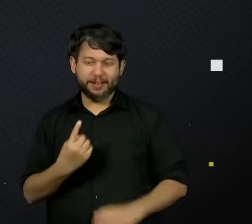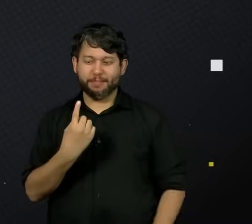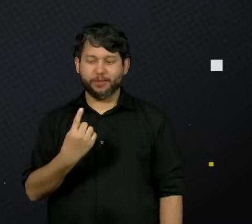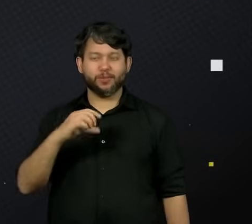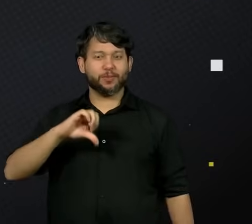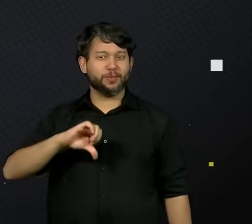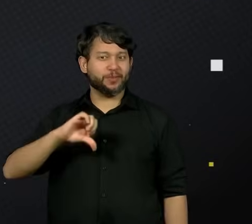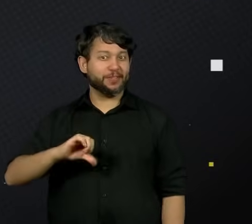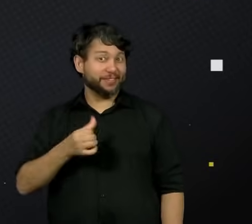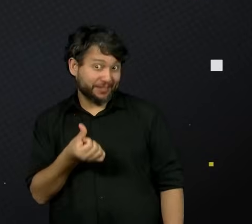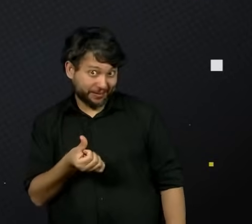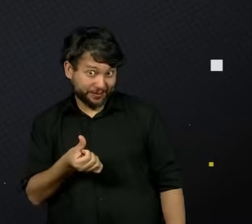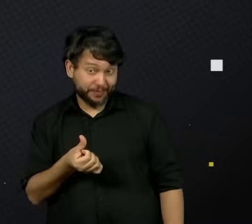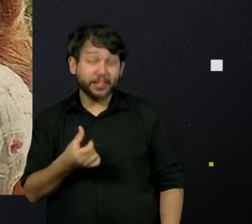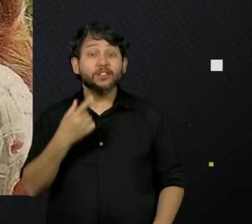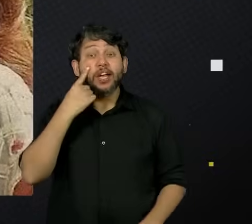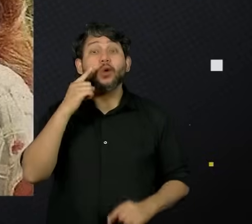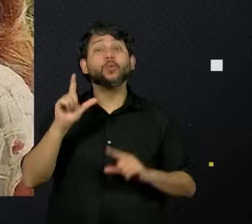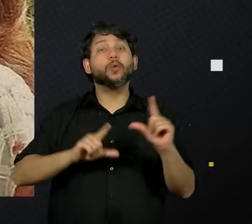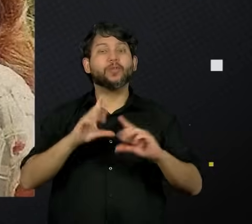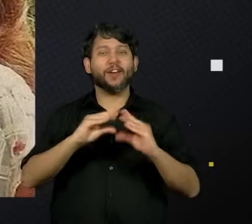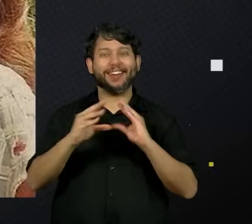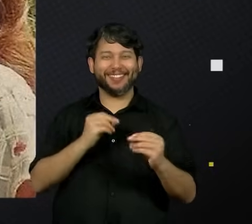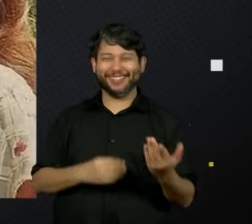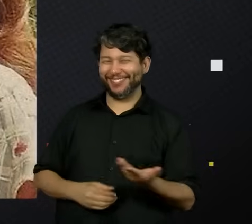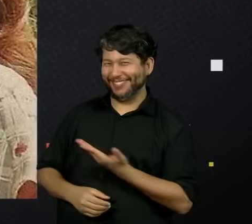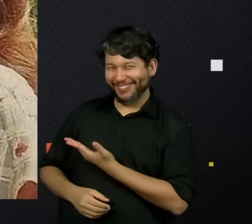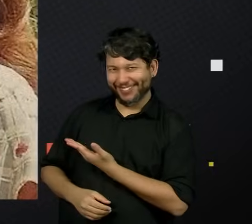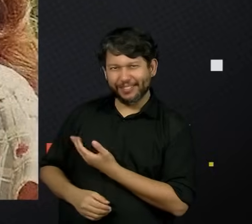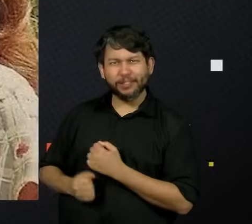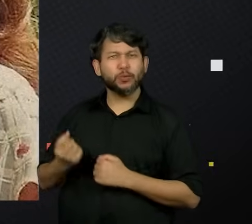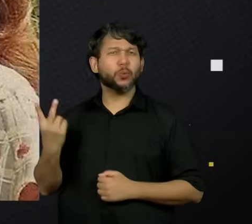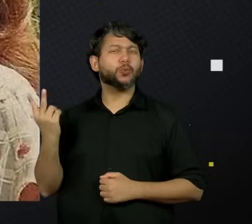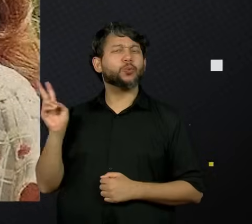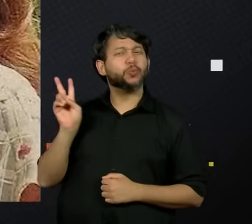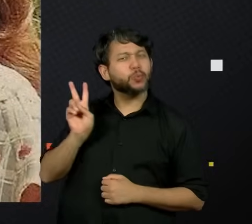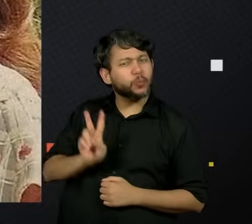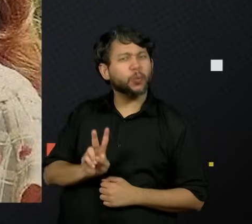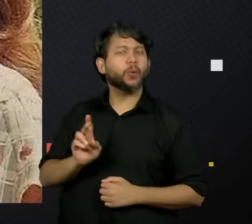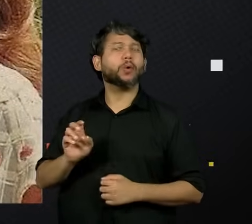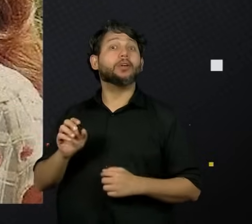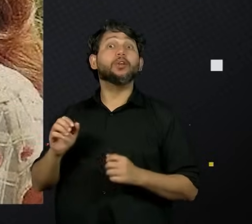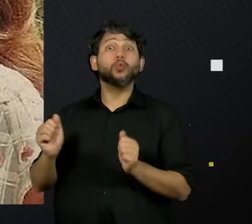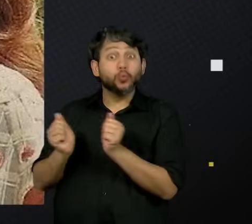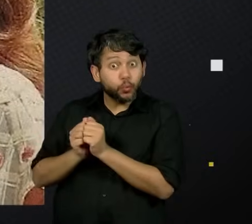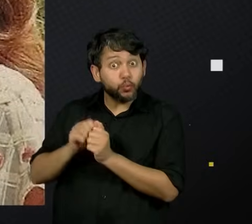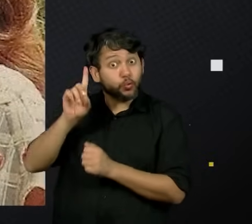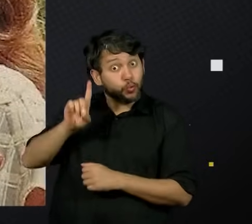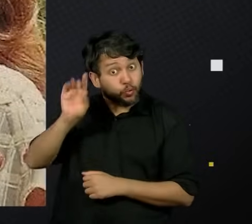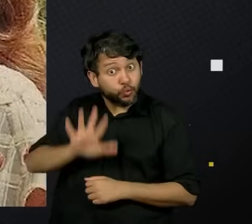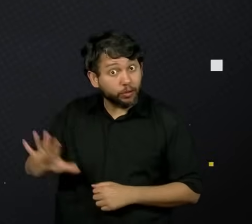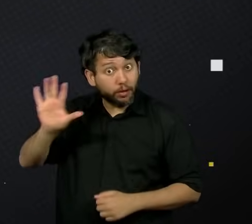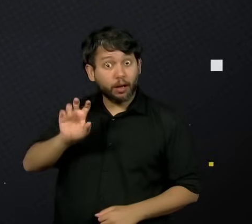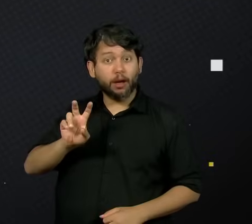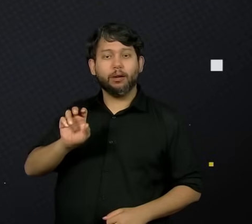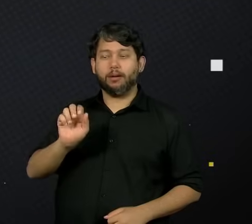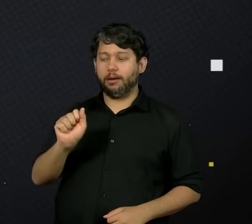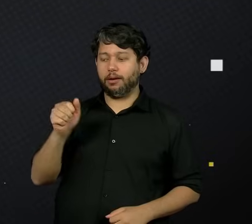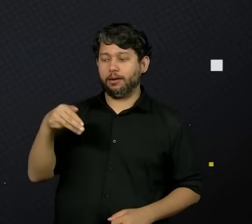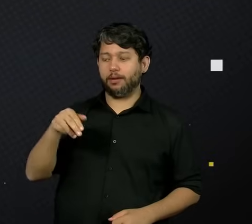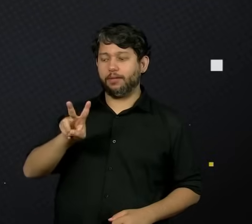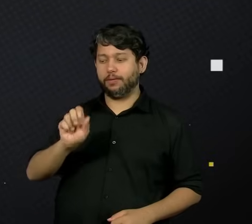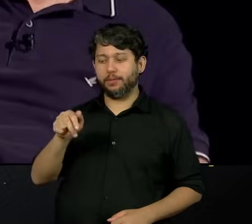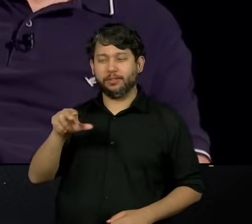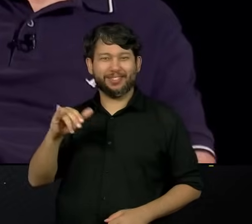1996. Nós estávamos gravando Tocaia Grande, de Jorge Amado, com Giovanna Antonelli, direção-geral de Walter Avancini. Eis que chega o nosso